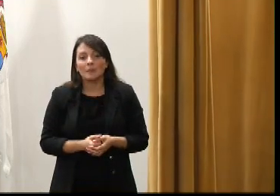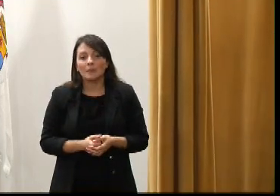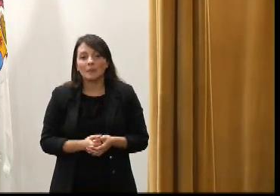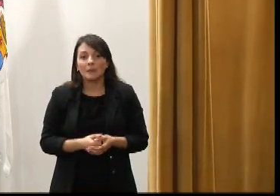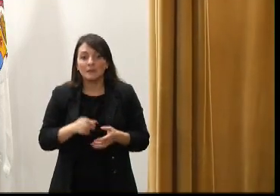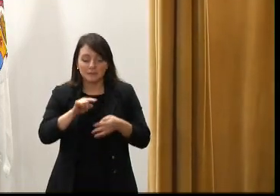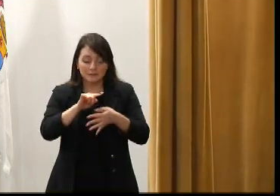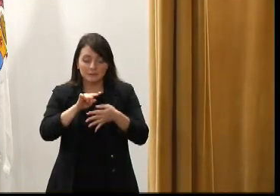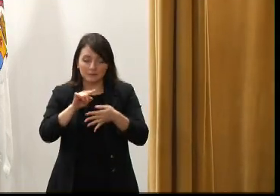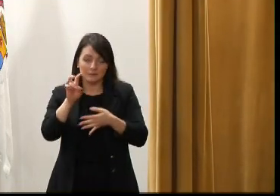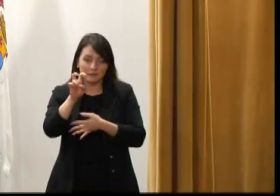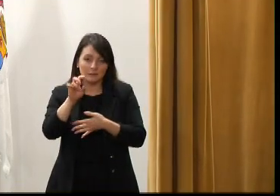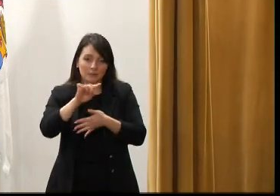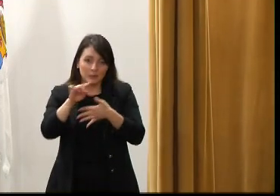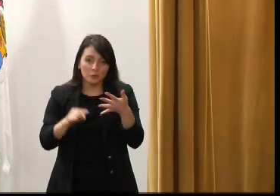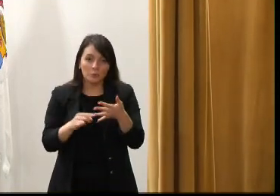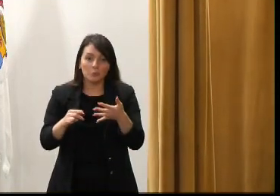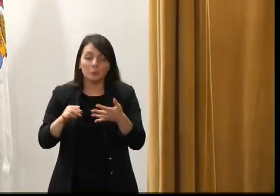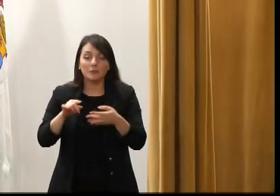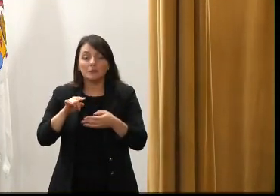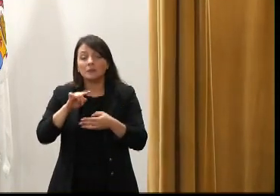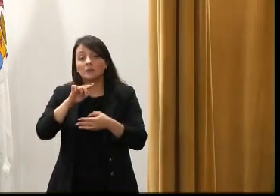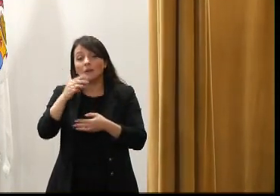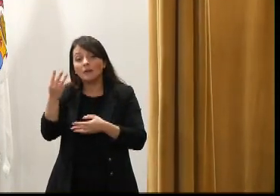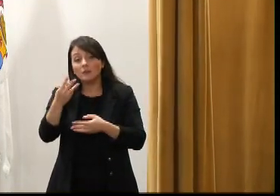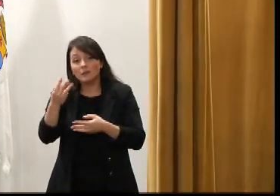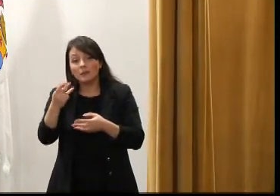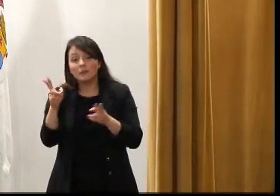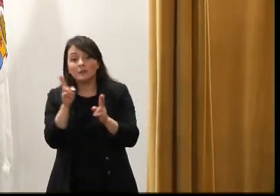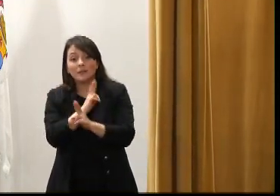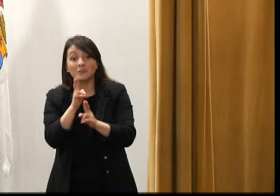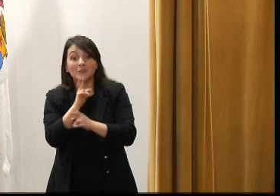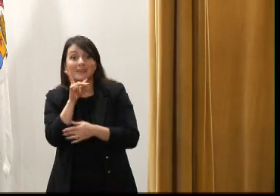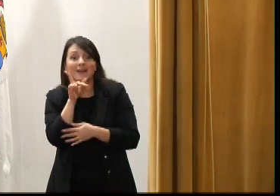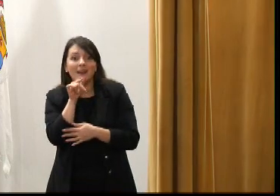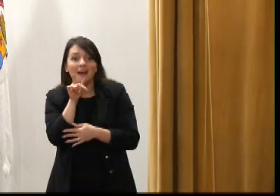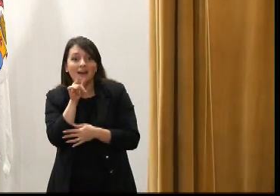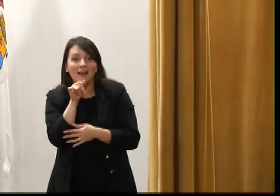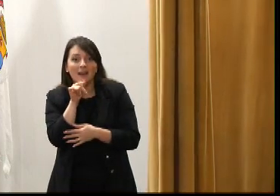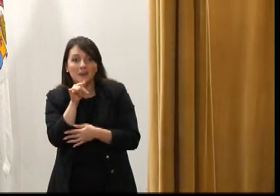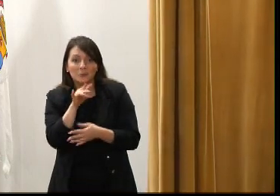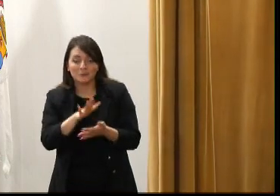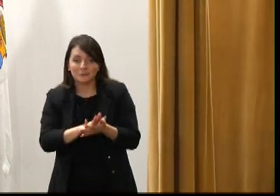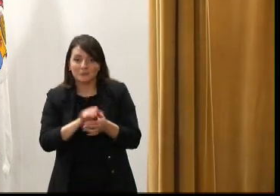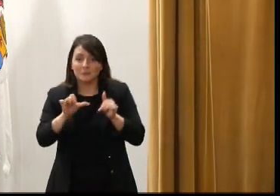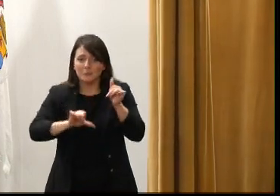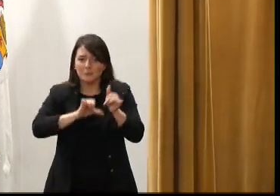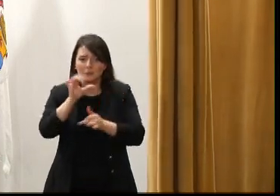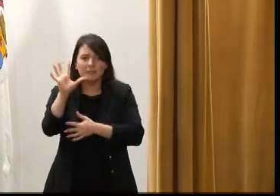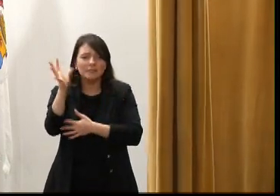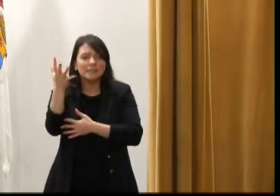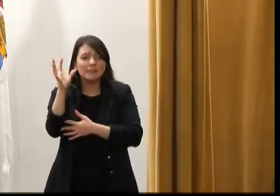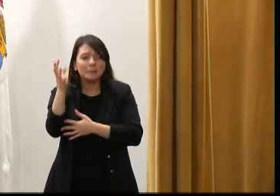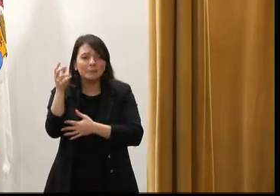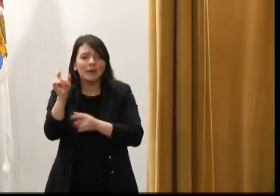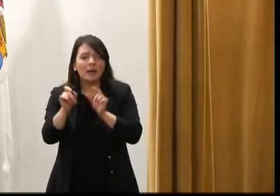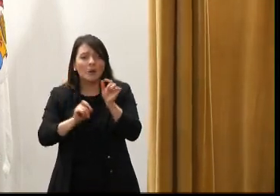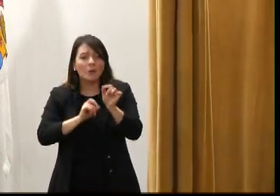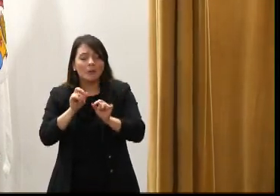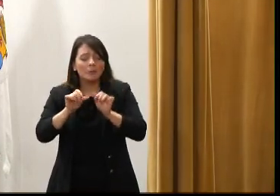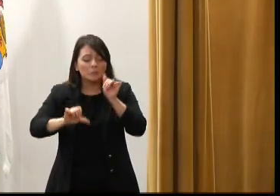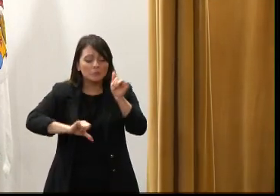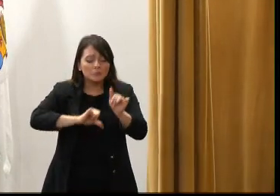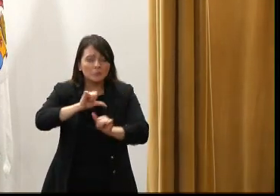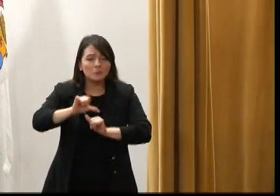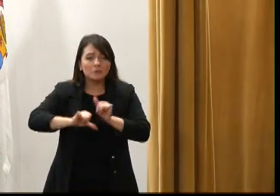5 itens, 3 deles relacionados com a água. Mudanças climáticas é a mudança da maneira